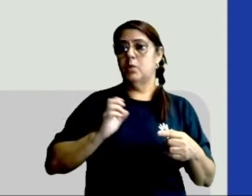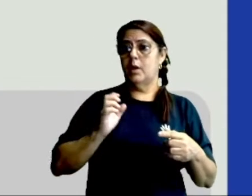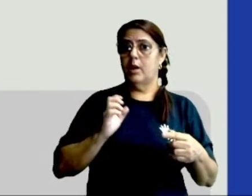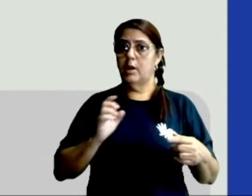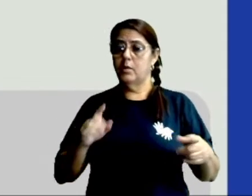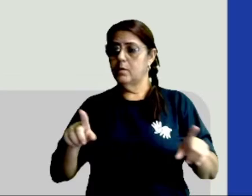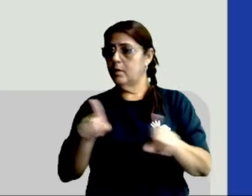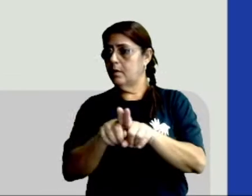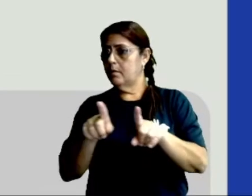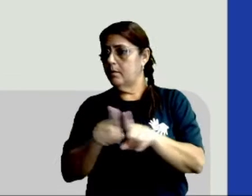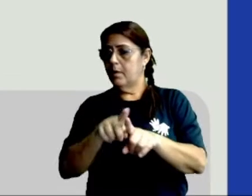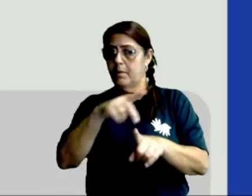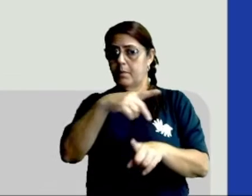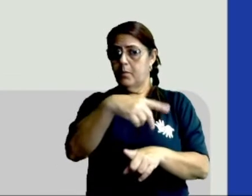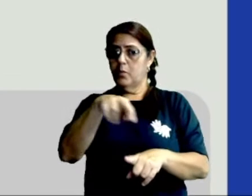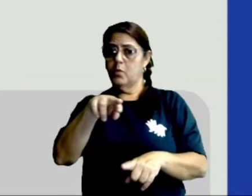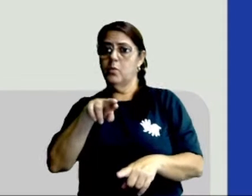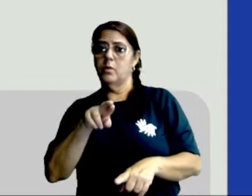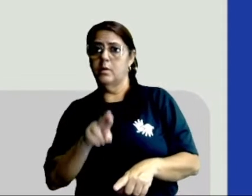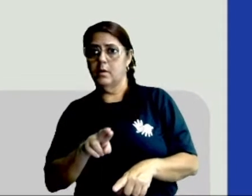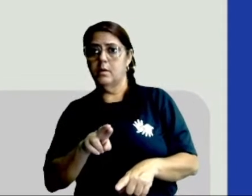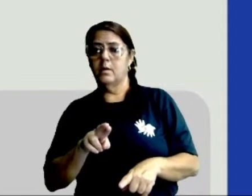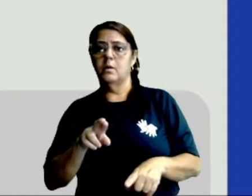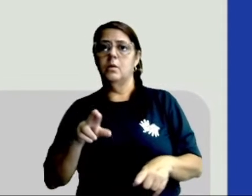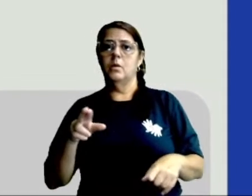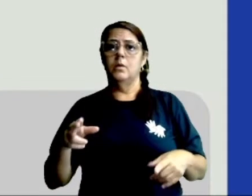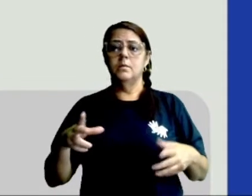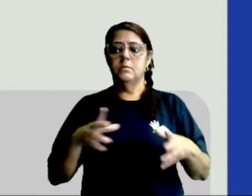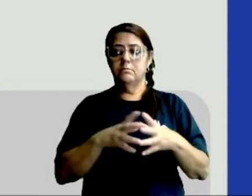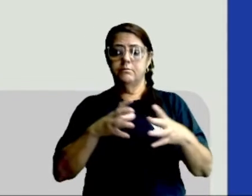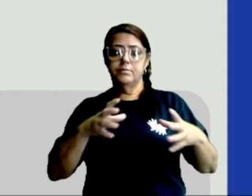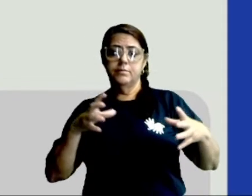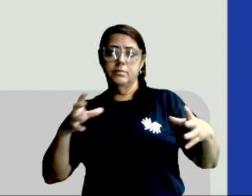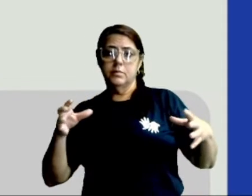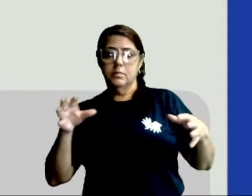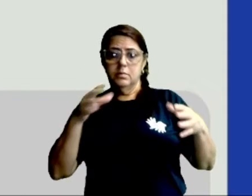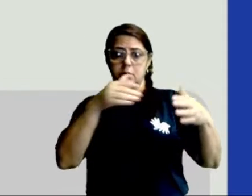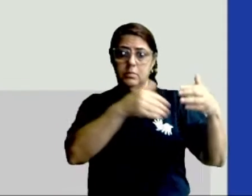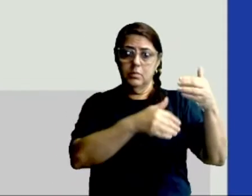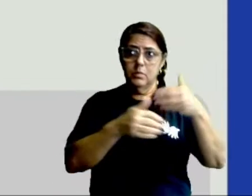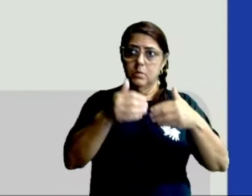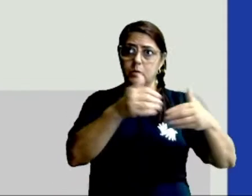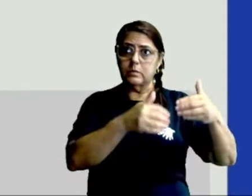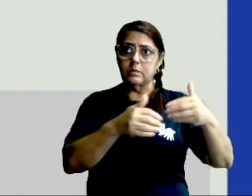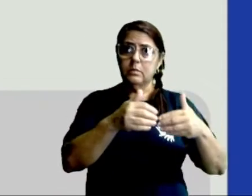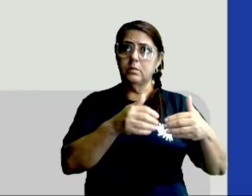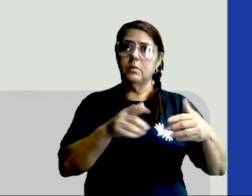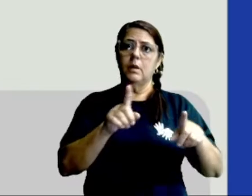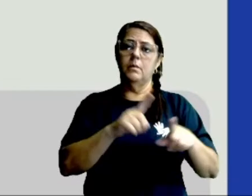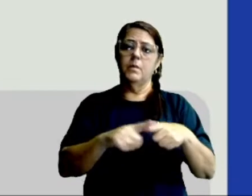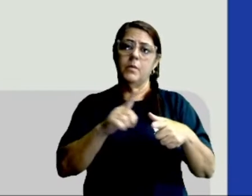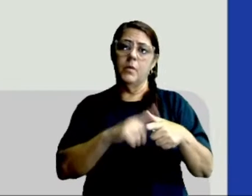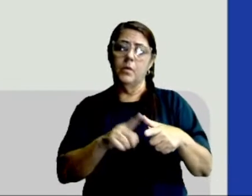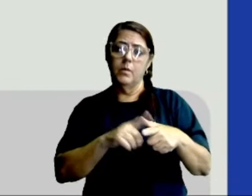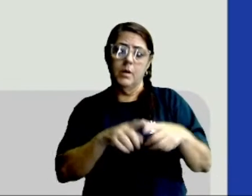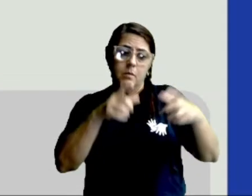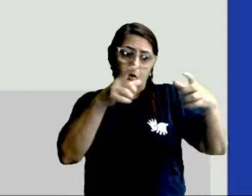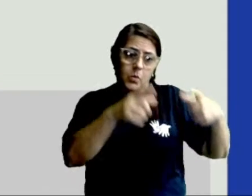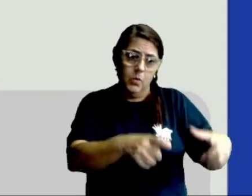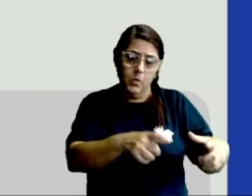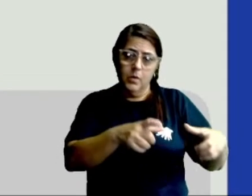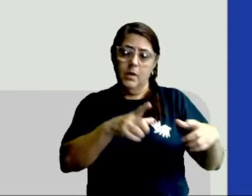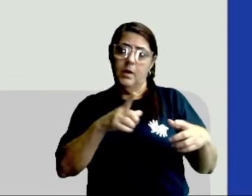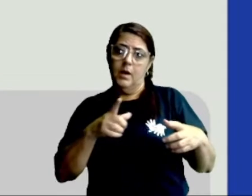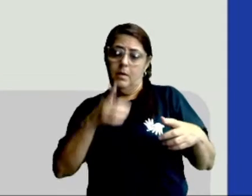ali a sigla dos Estados Unidos, que Porto Rico, né, estava para ser inserido, né, mas teve um problema sobre a votação,